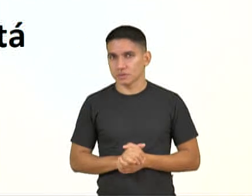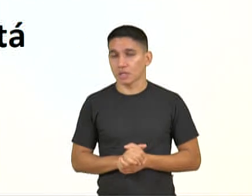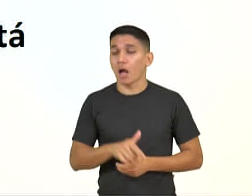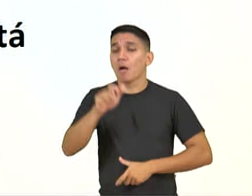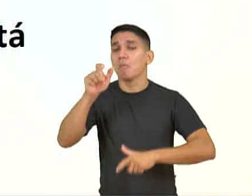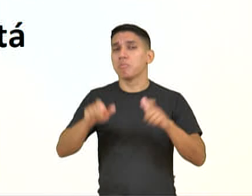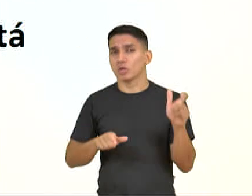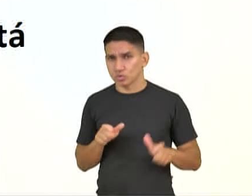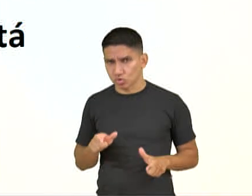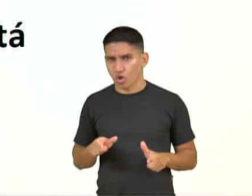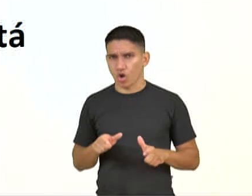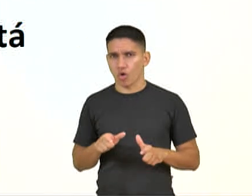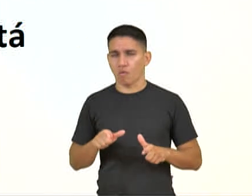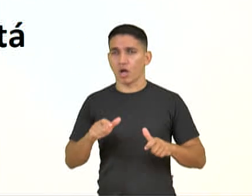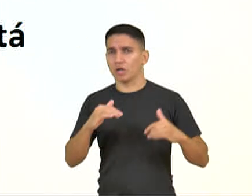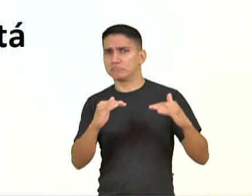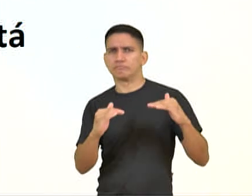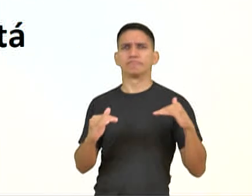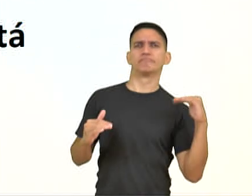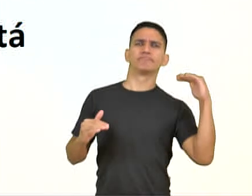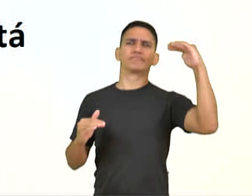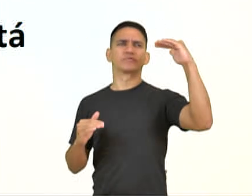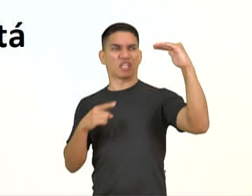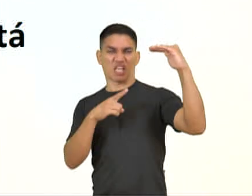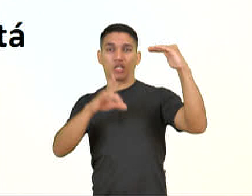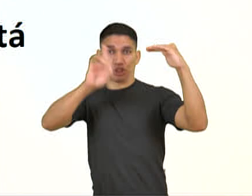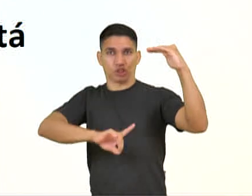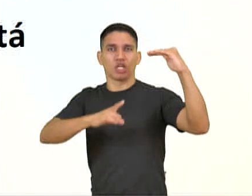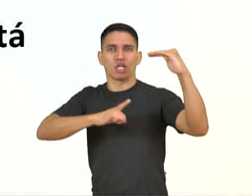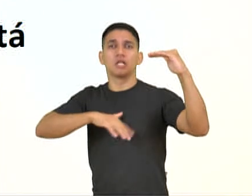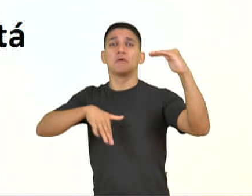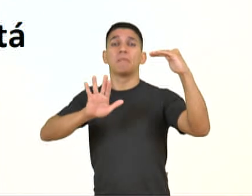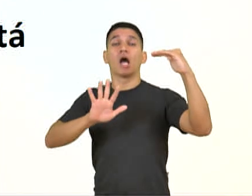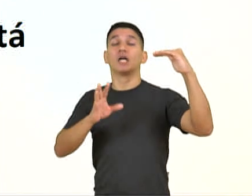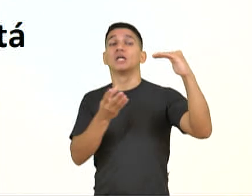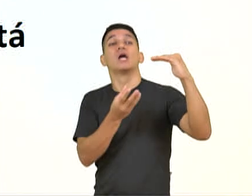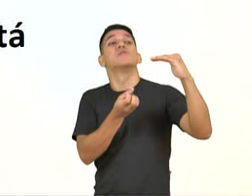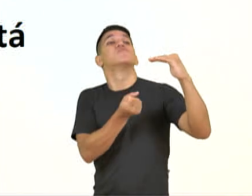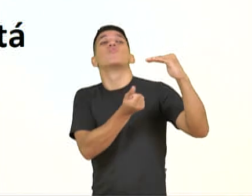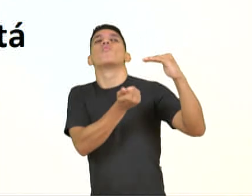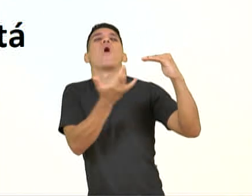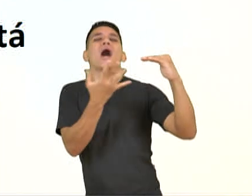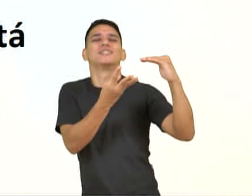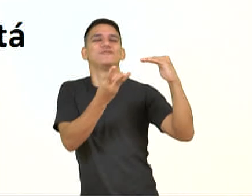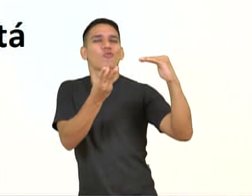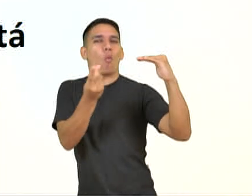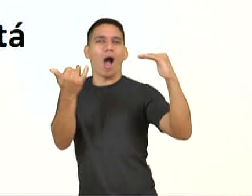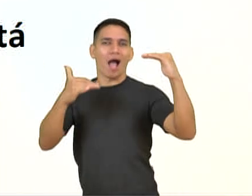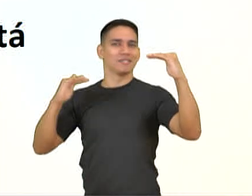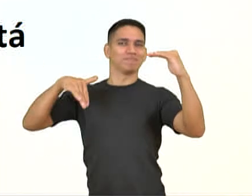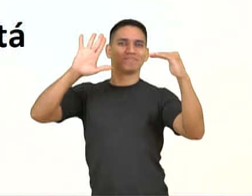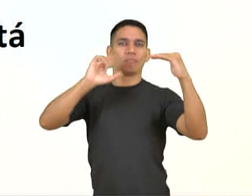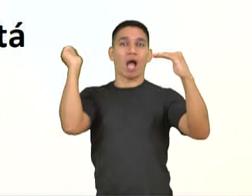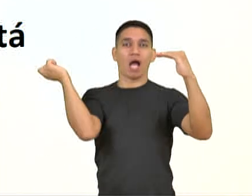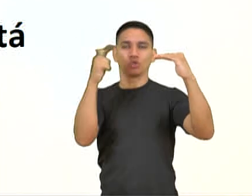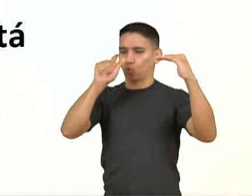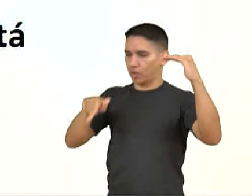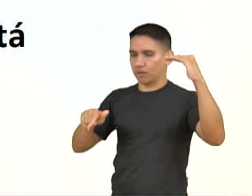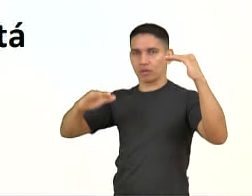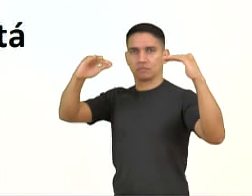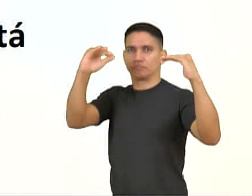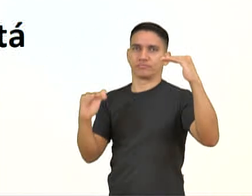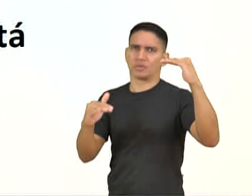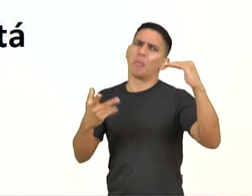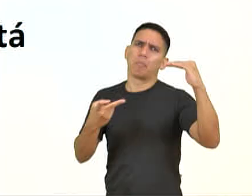ele tem direito a mais privilégios? Porque aqui nós vimos, né, que a monarquia absolutista, eles tinham